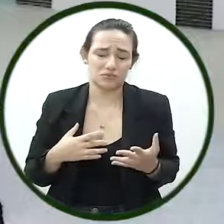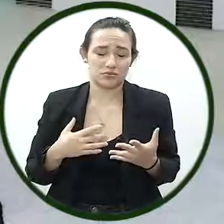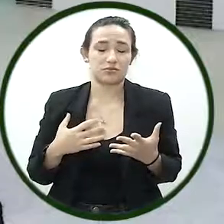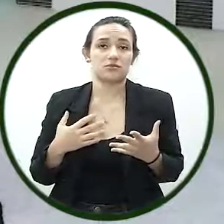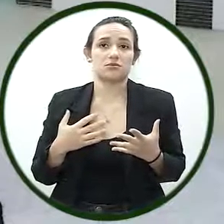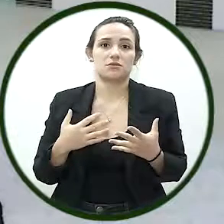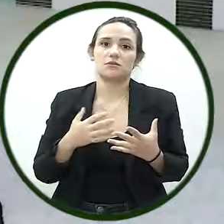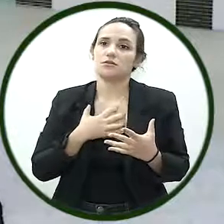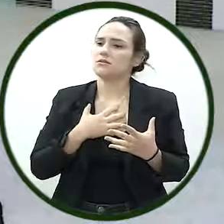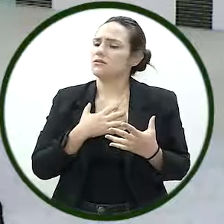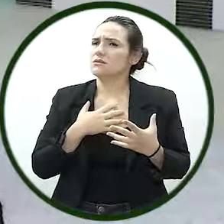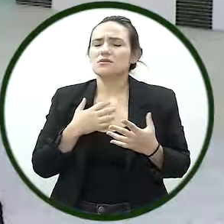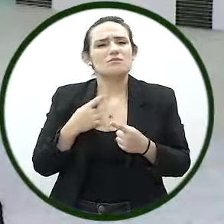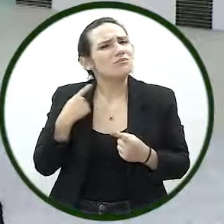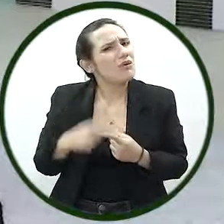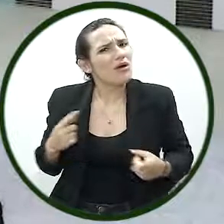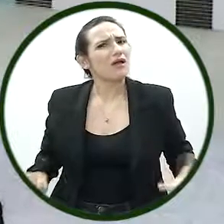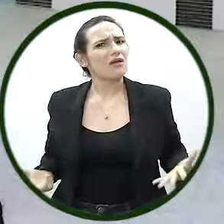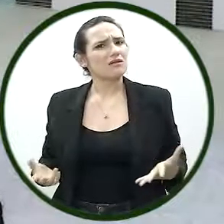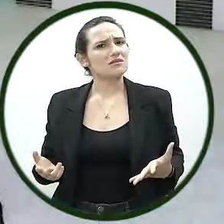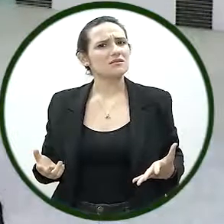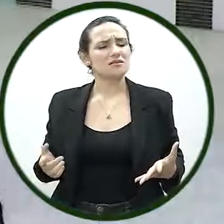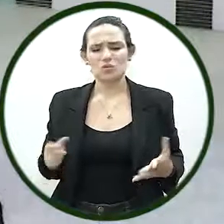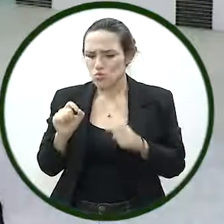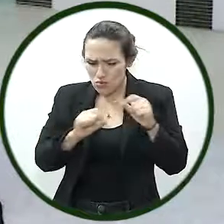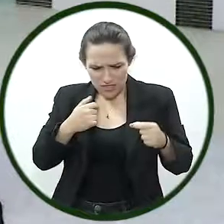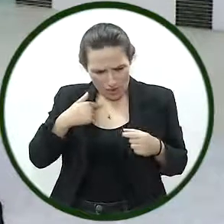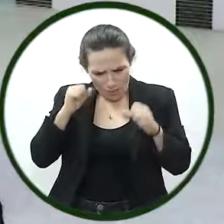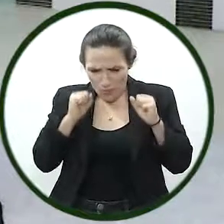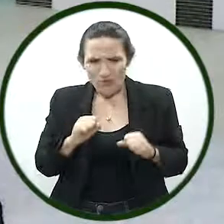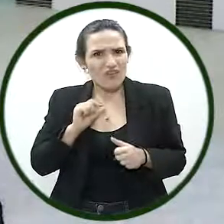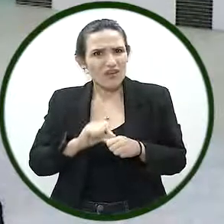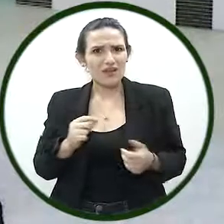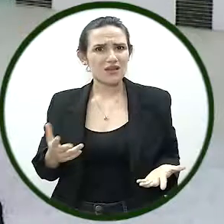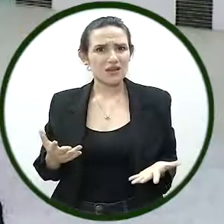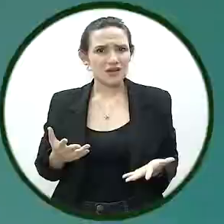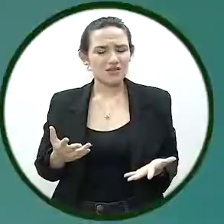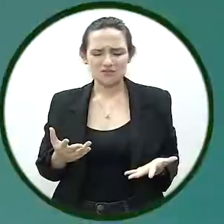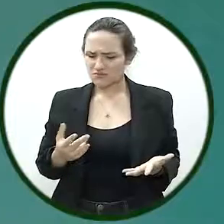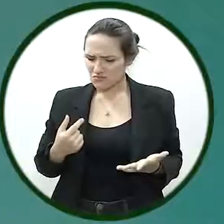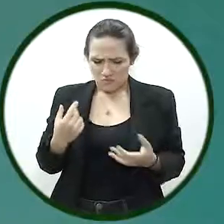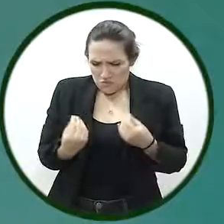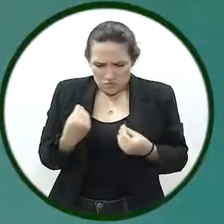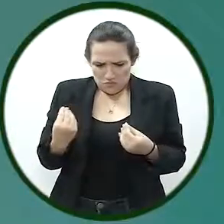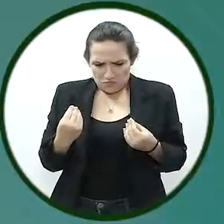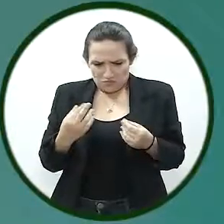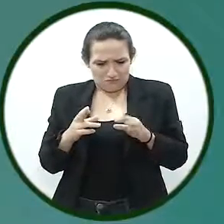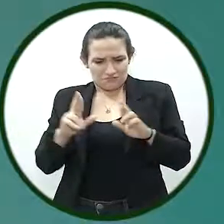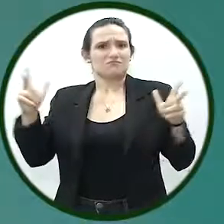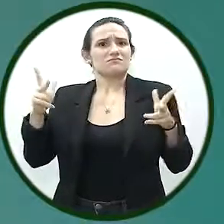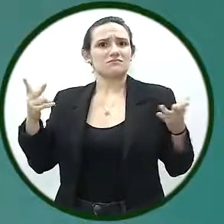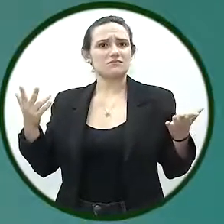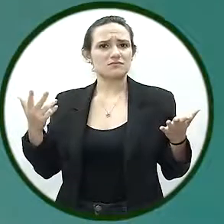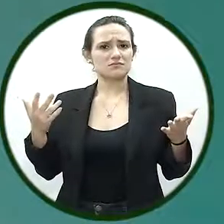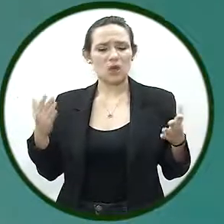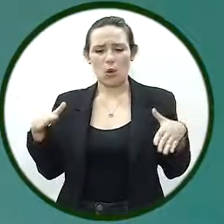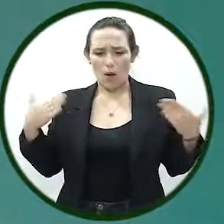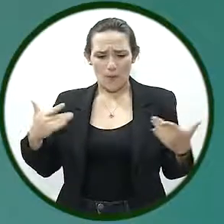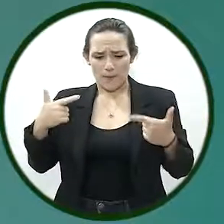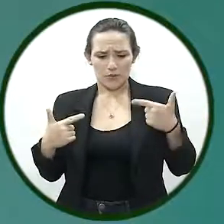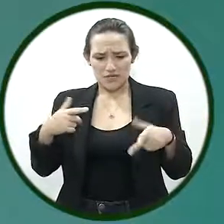trouxe esse questionamento. O que eu poderia fazer diferente como políticas